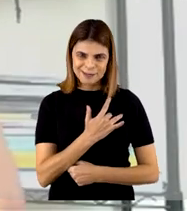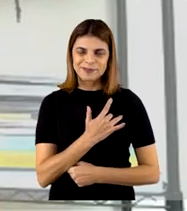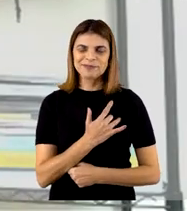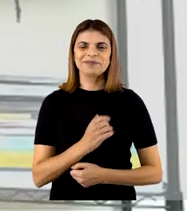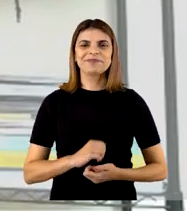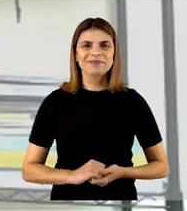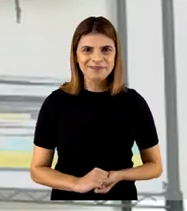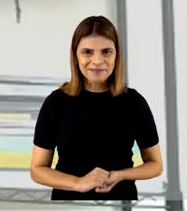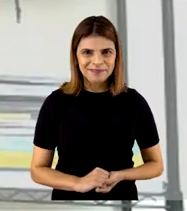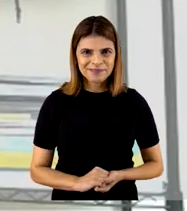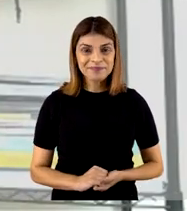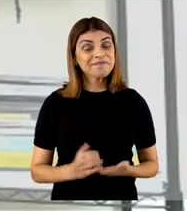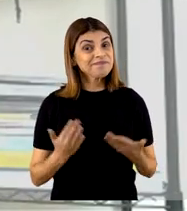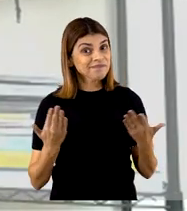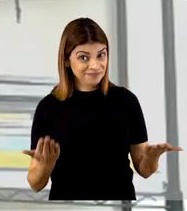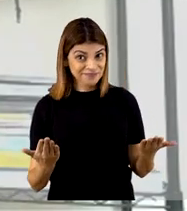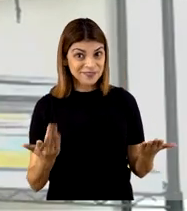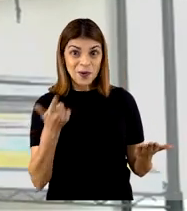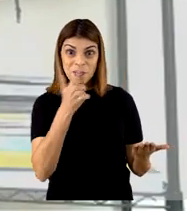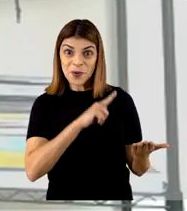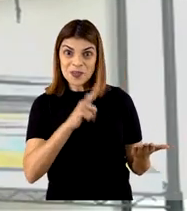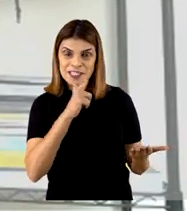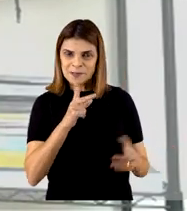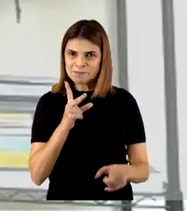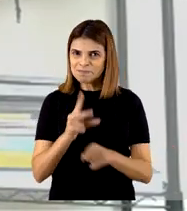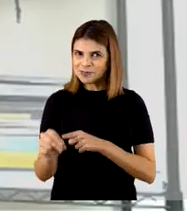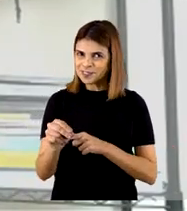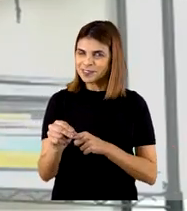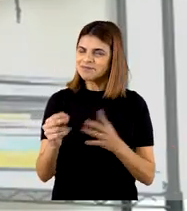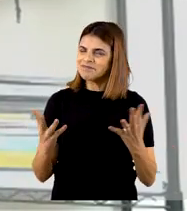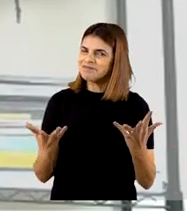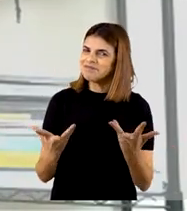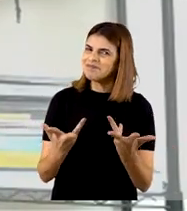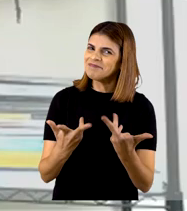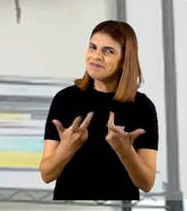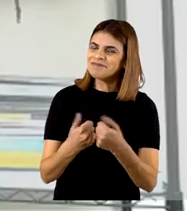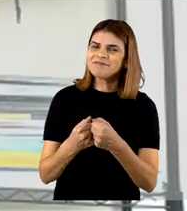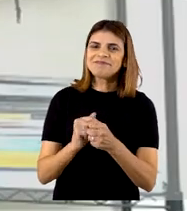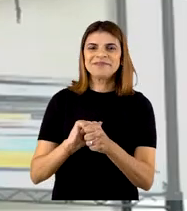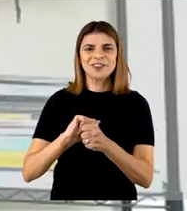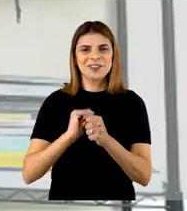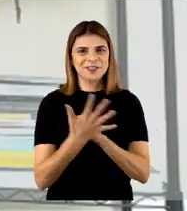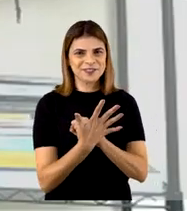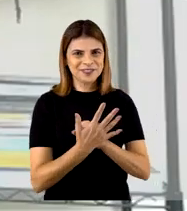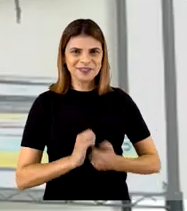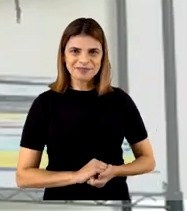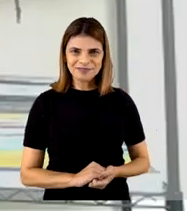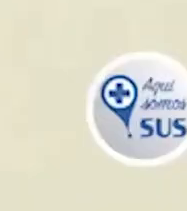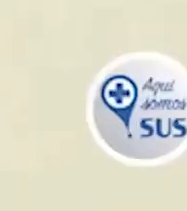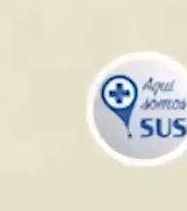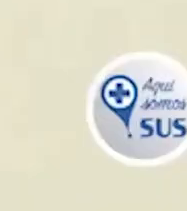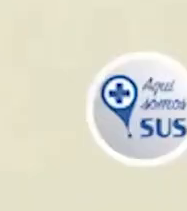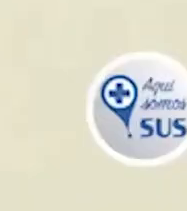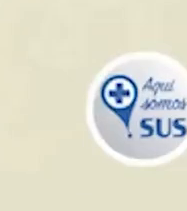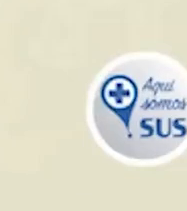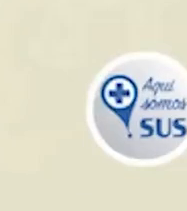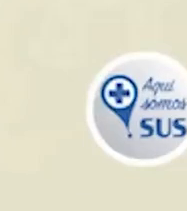gel a 70%. Assim, estaremos combatendo com eficácia o coronavírus.